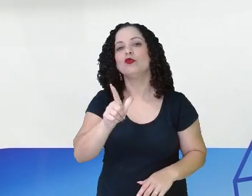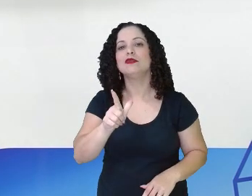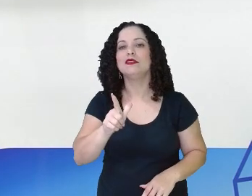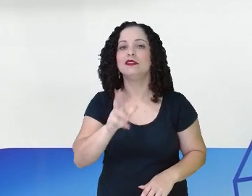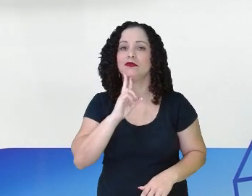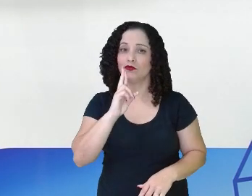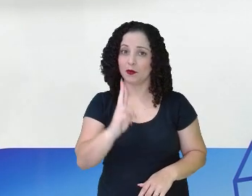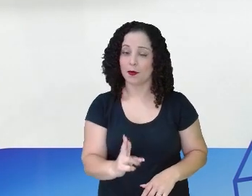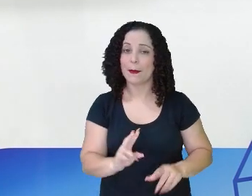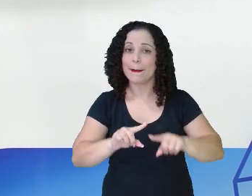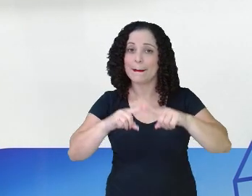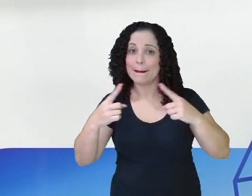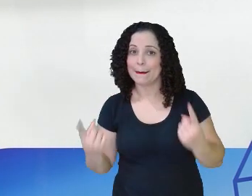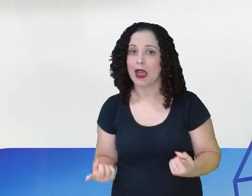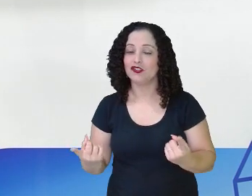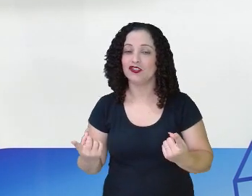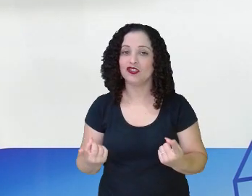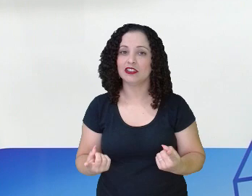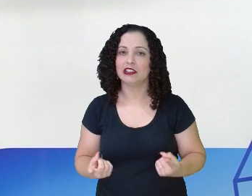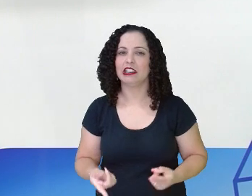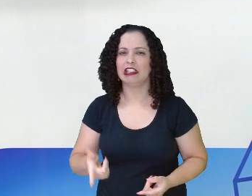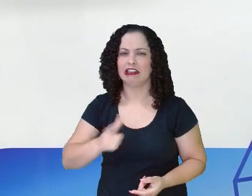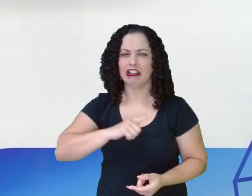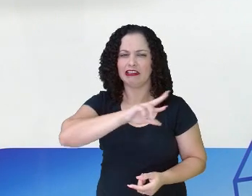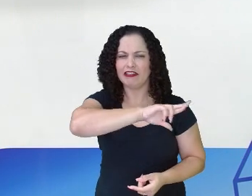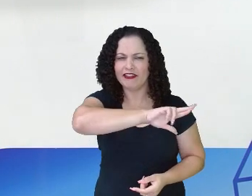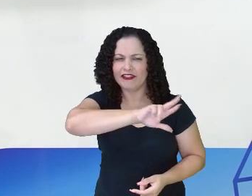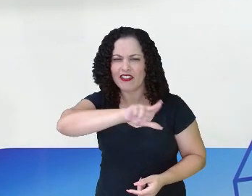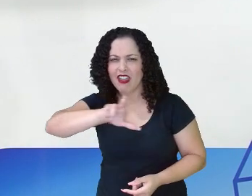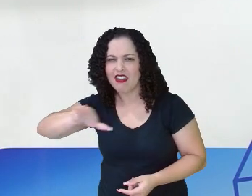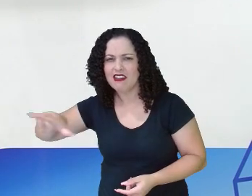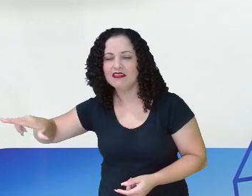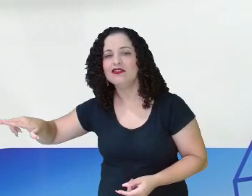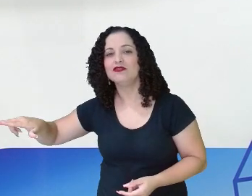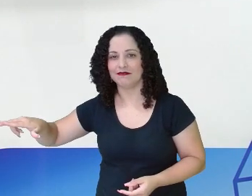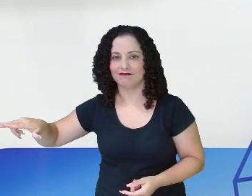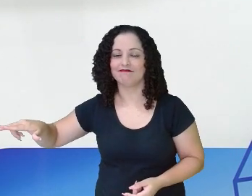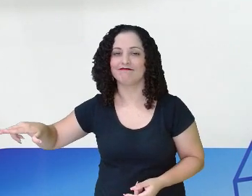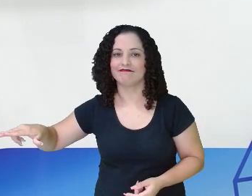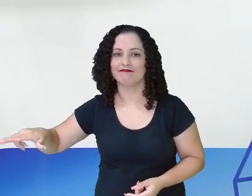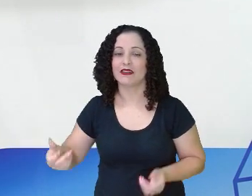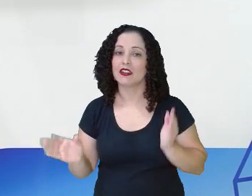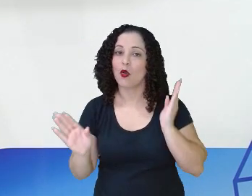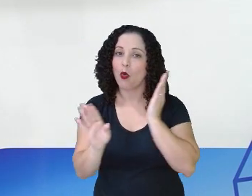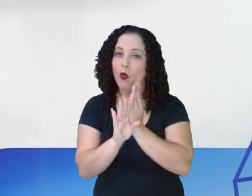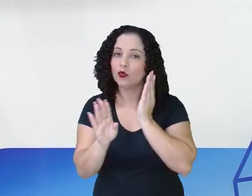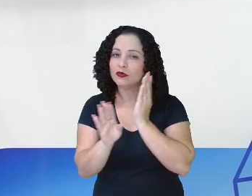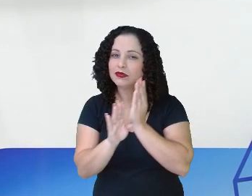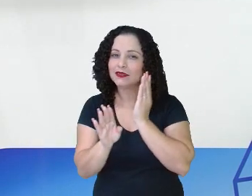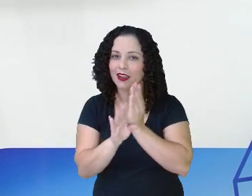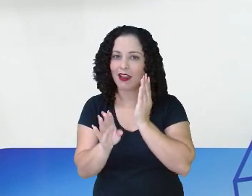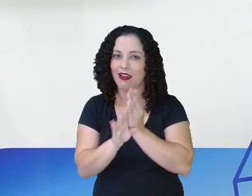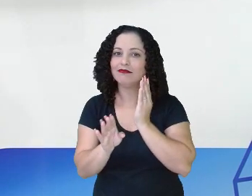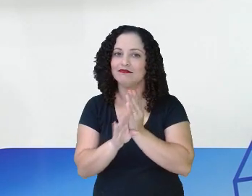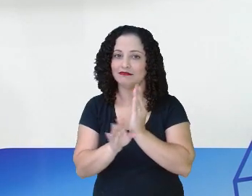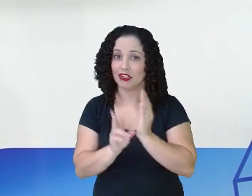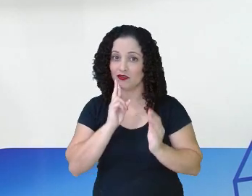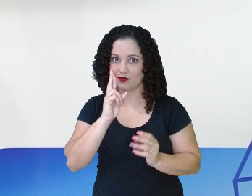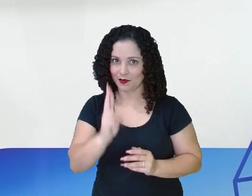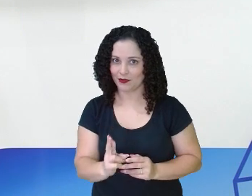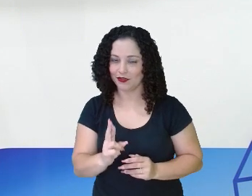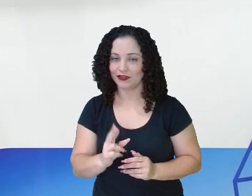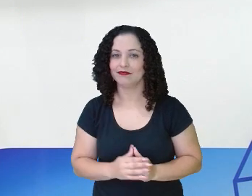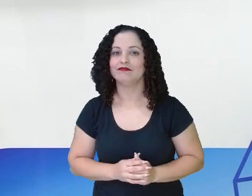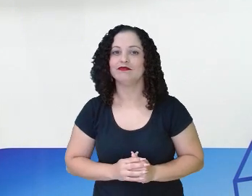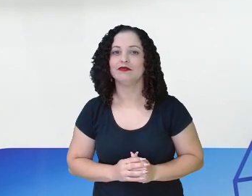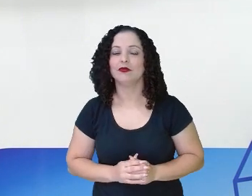mas numa adição eu posso ter várias parcelas e encontrarei o resultado do mesmo jeito. Qual